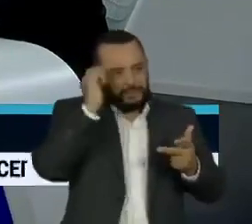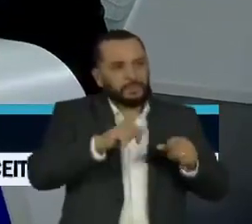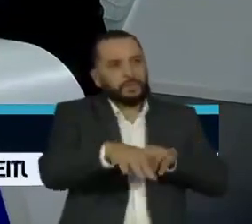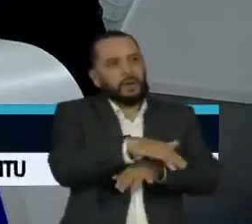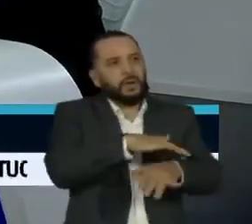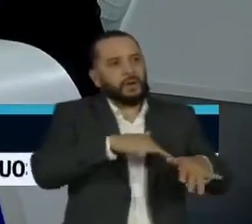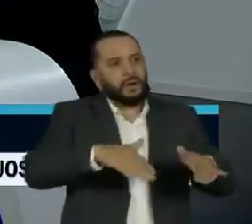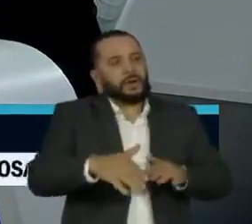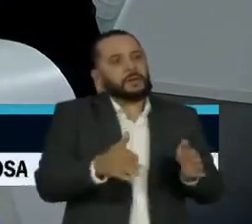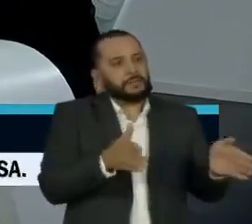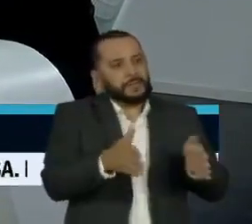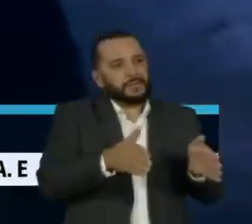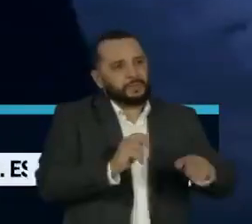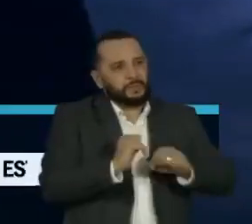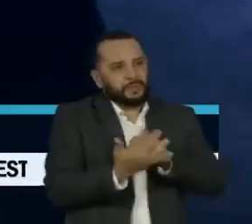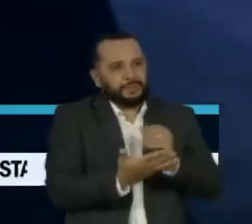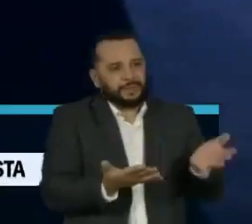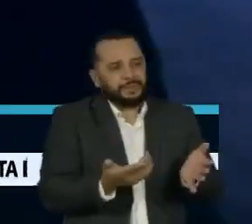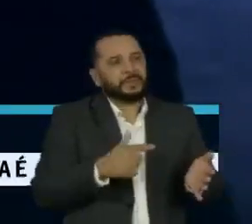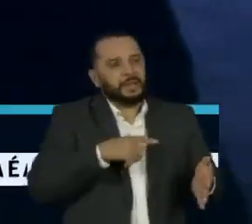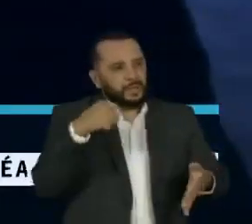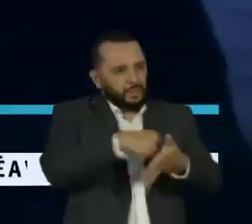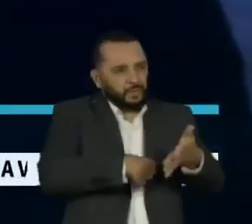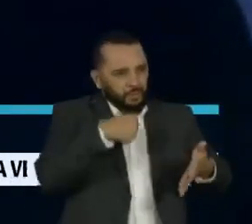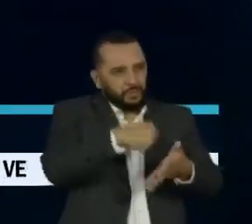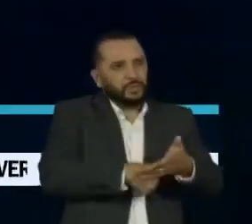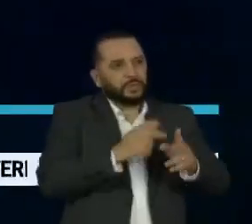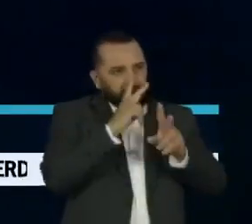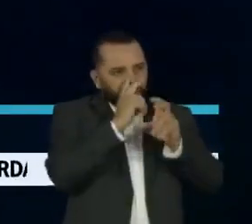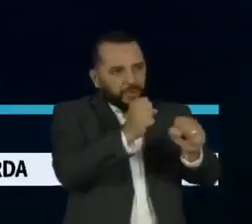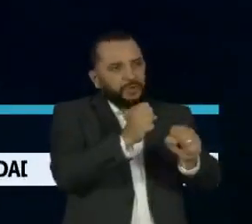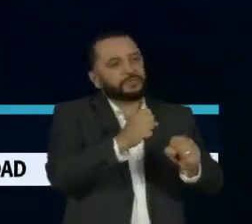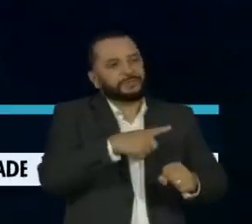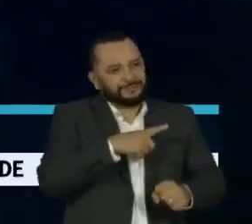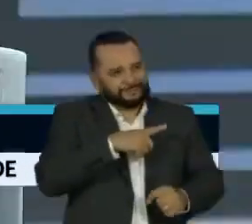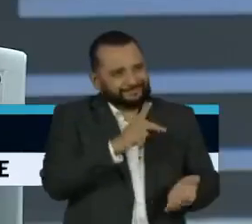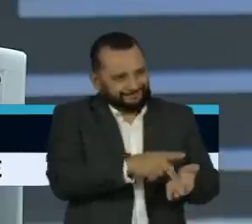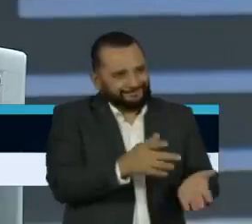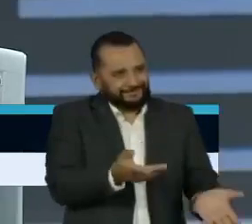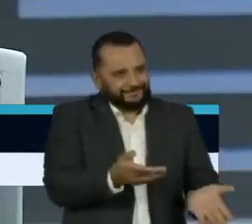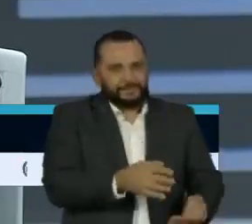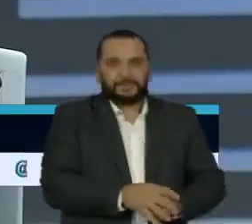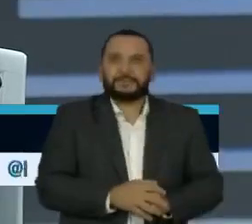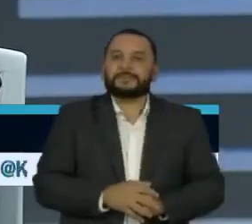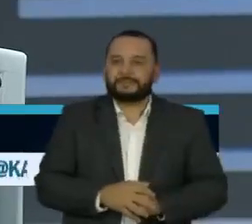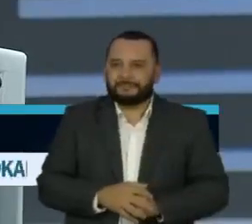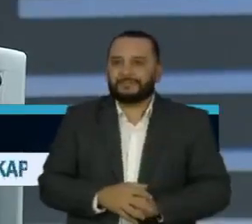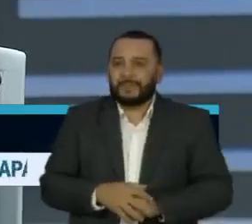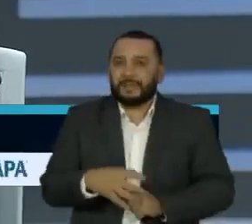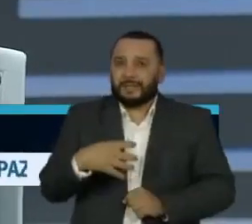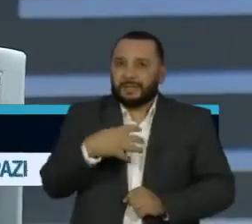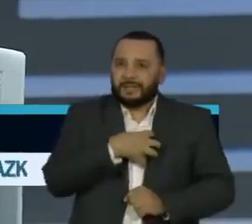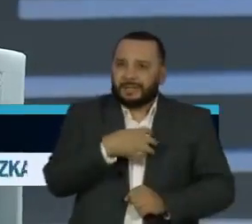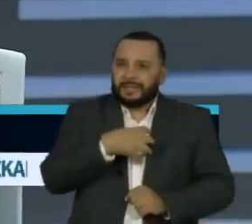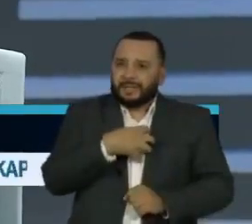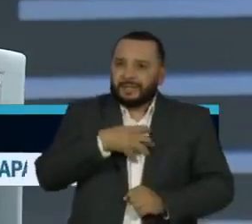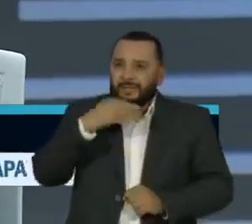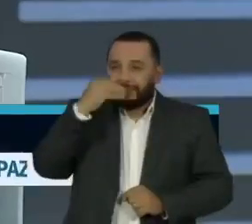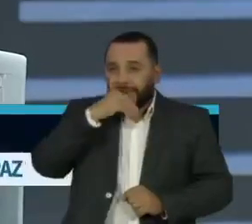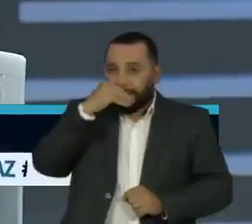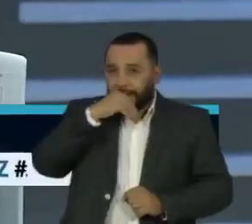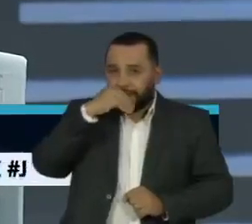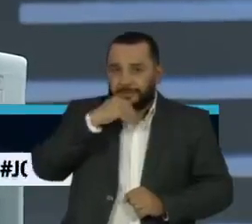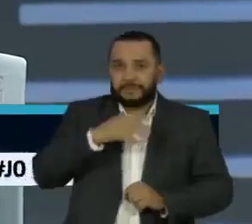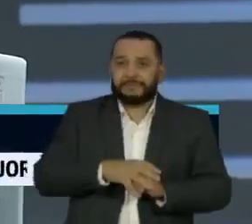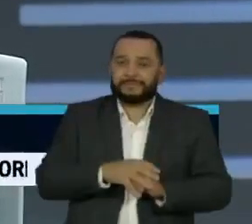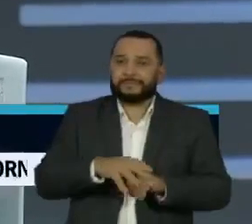nessa pandemia, ou seja, a luta ainda é grande e é árdua pela frente. A gente se sente impotente e até